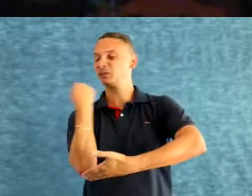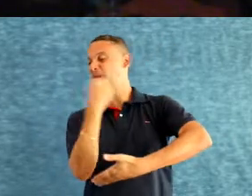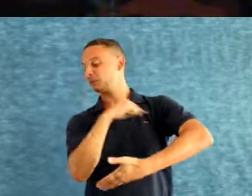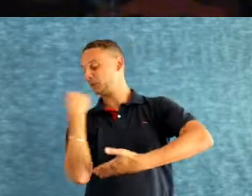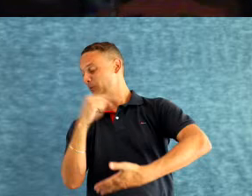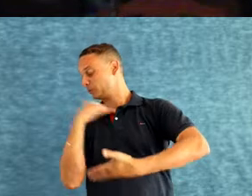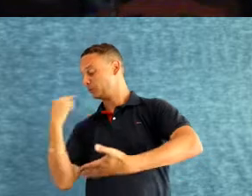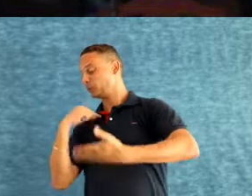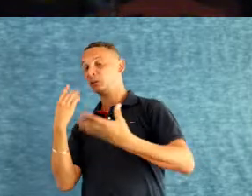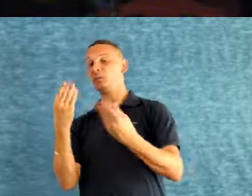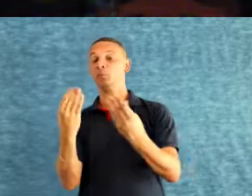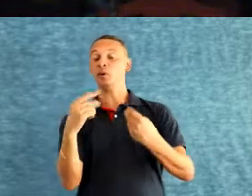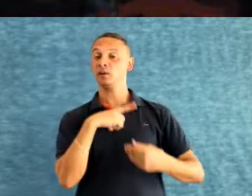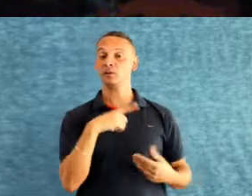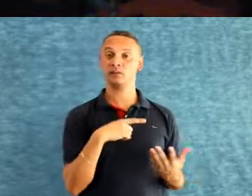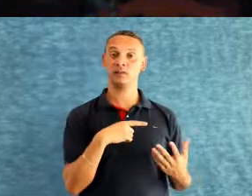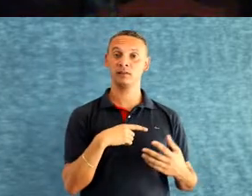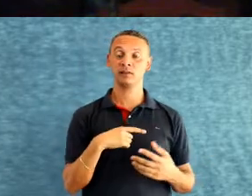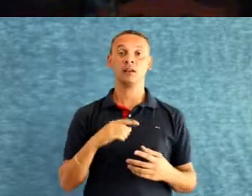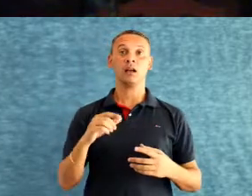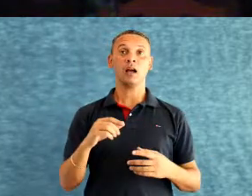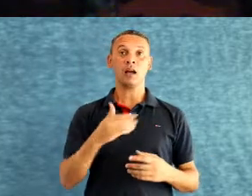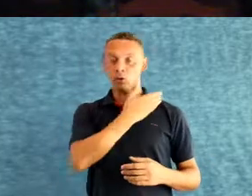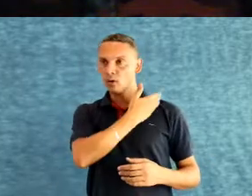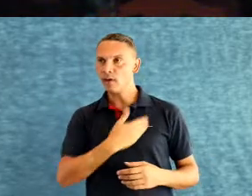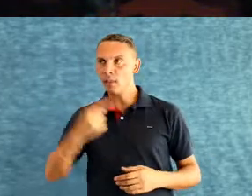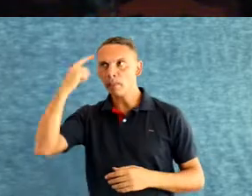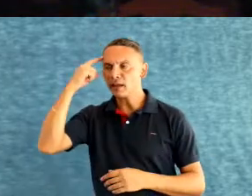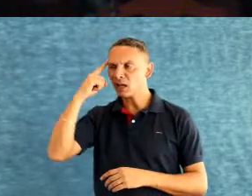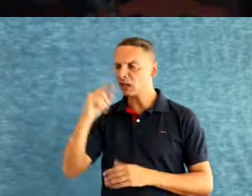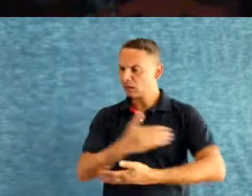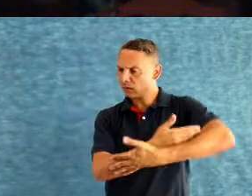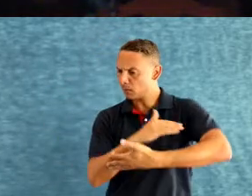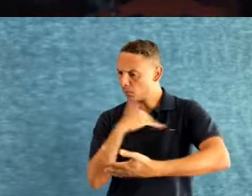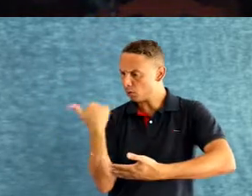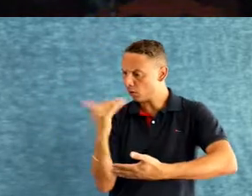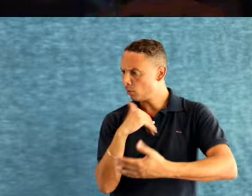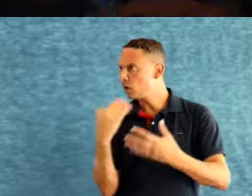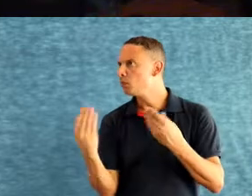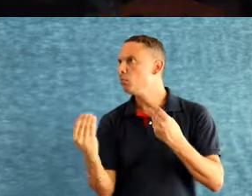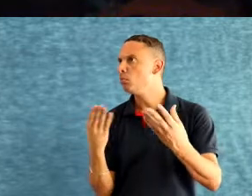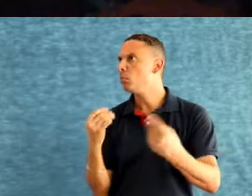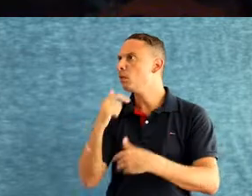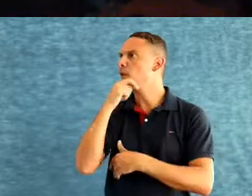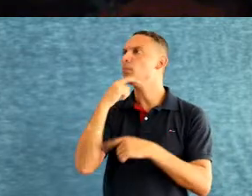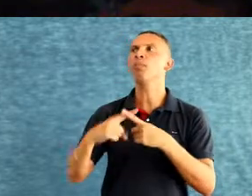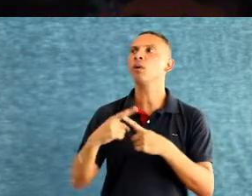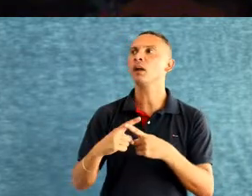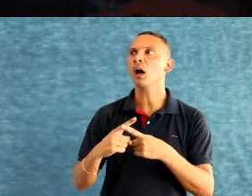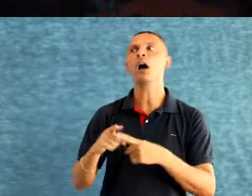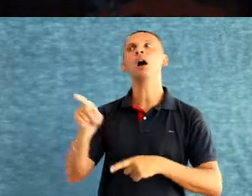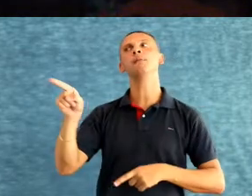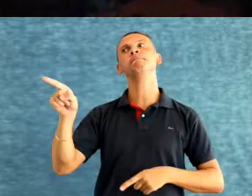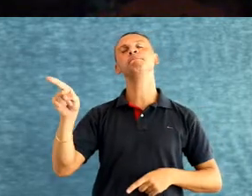os médicos se deram conta que a mãe tinha que cuidar, que, enquanto a própria mãe não se dedicasse mais à criação dos